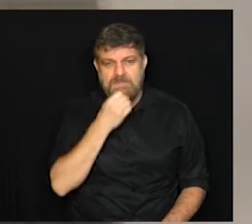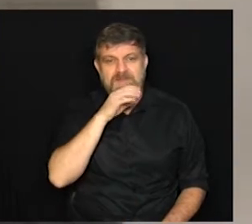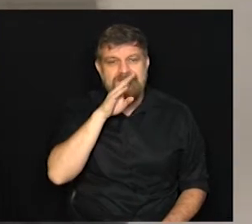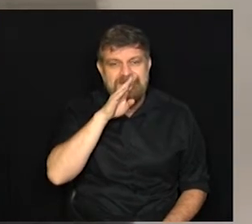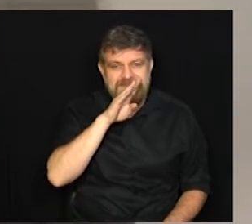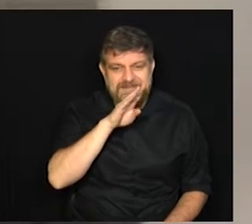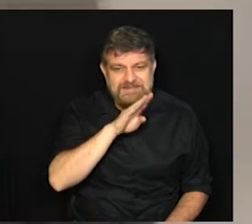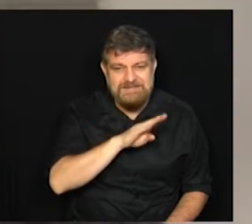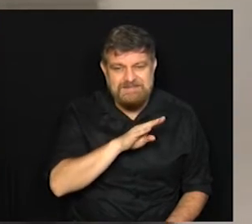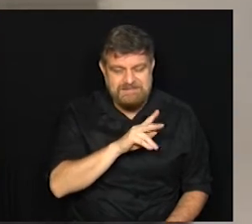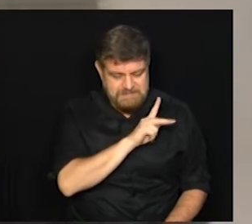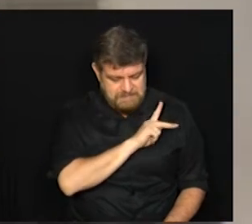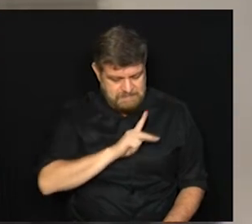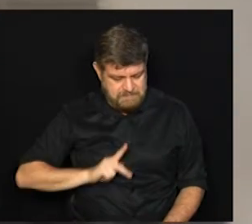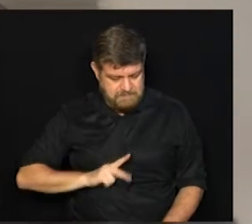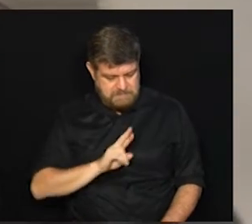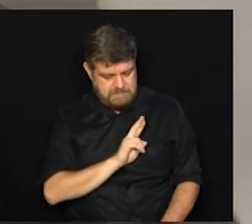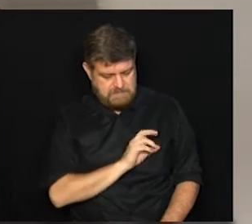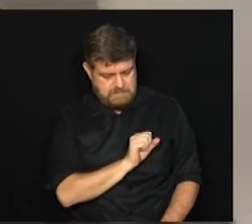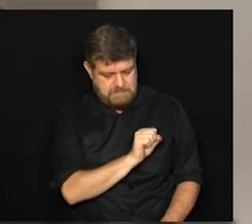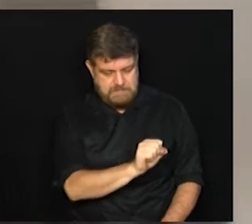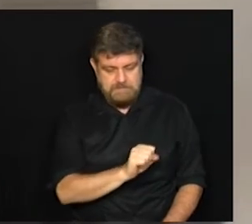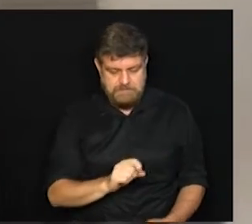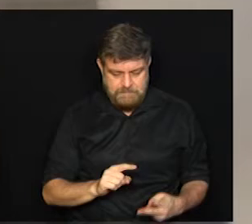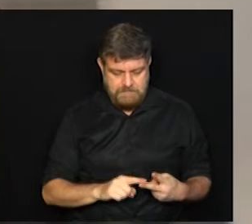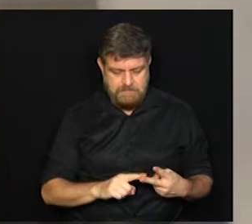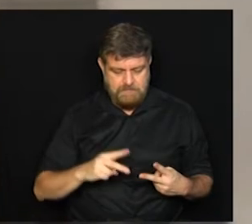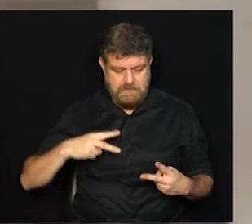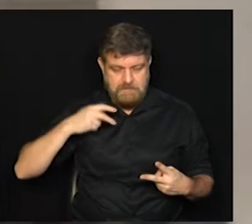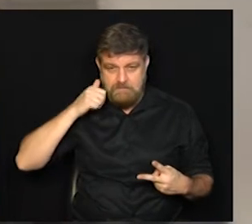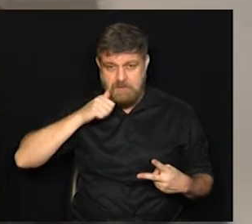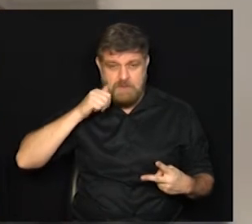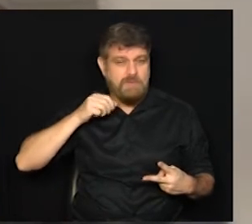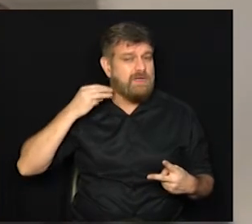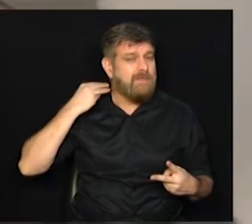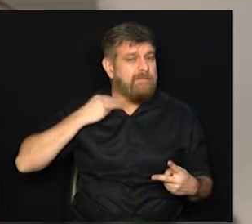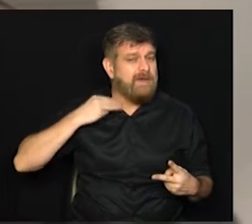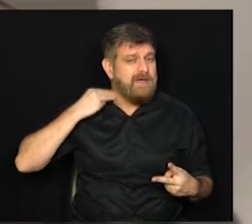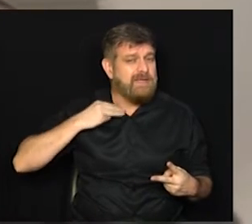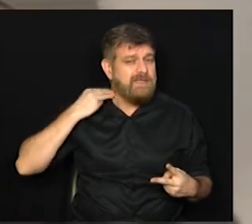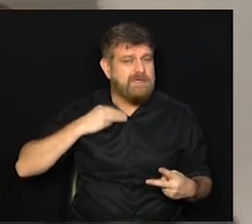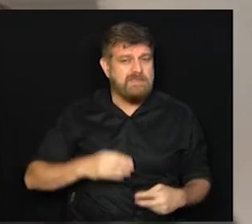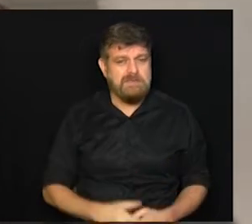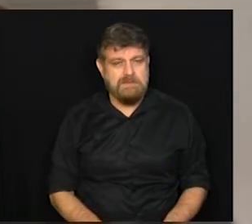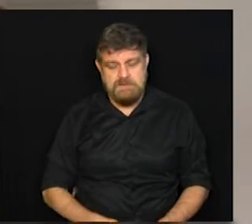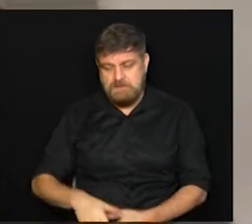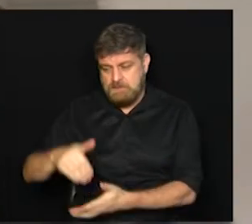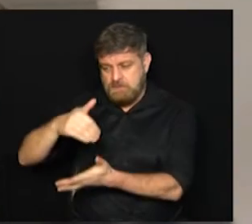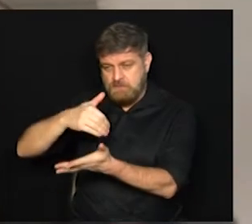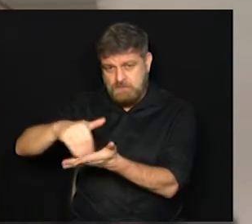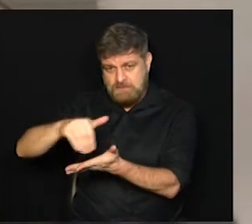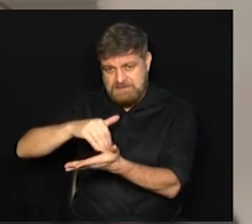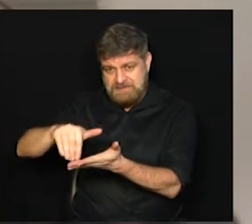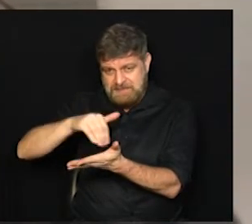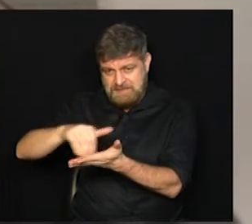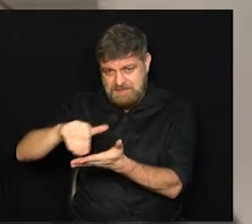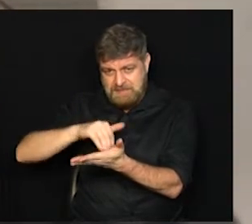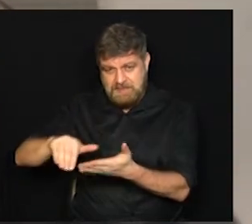Boa tarde, presidente Rossini, vereadora Mariana Conte, secretário